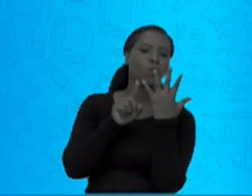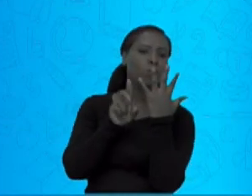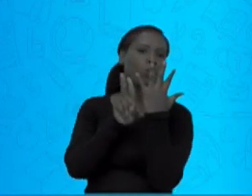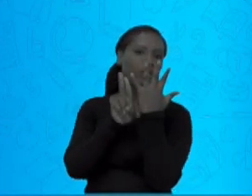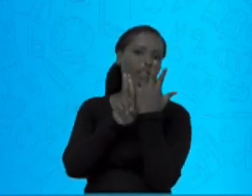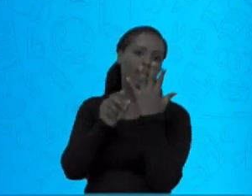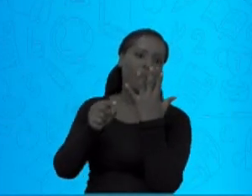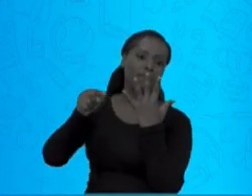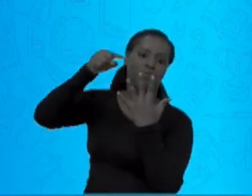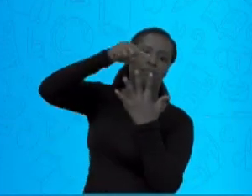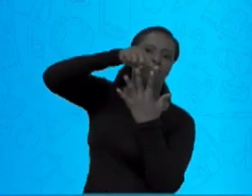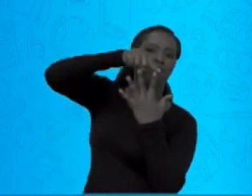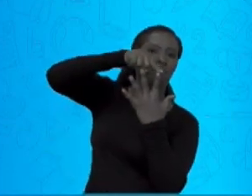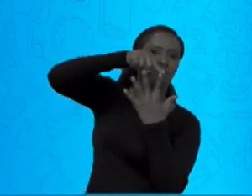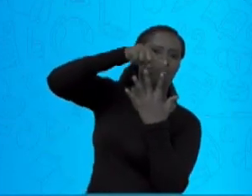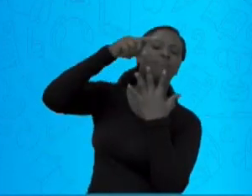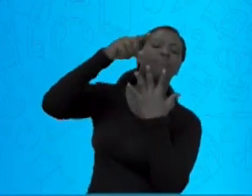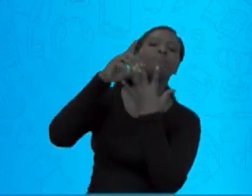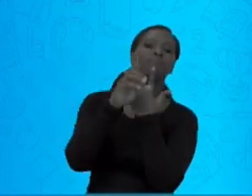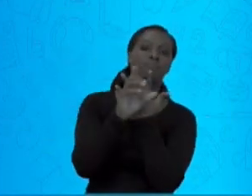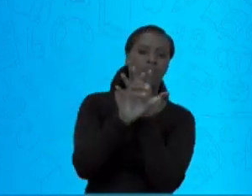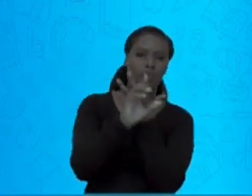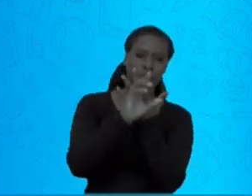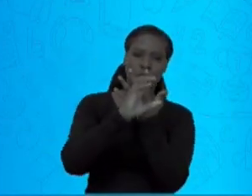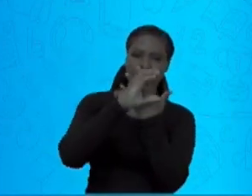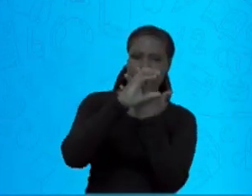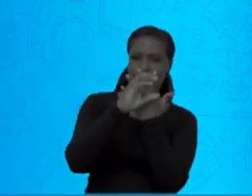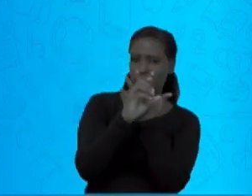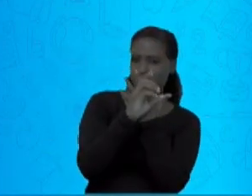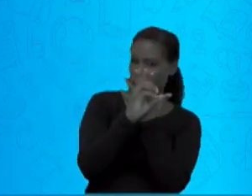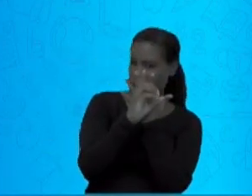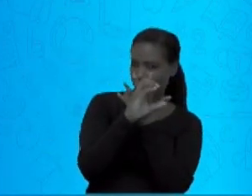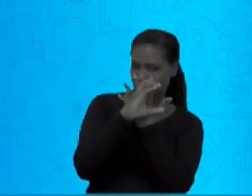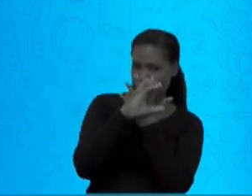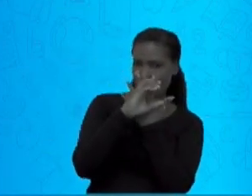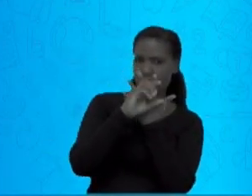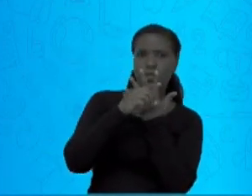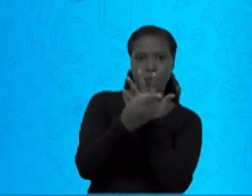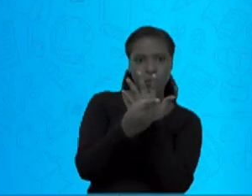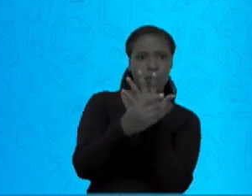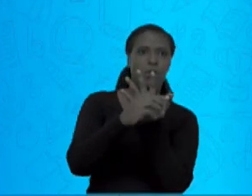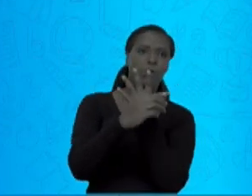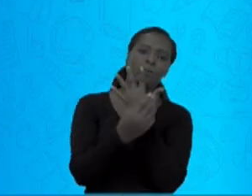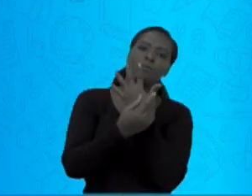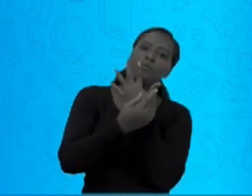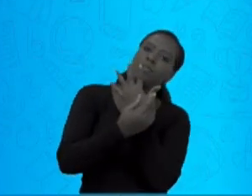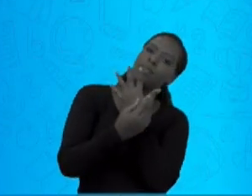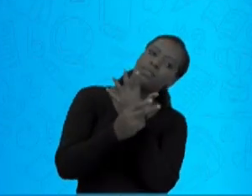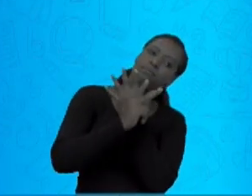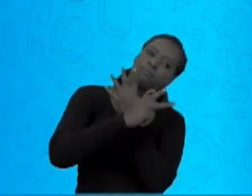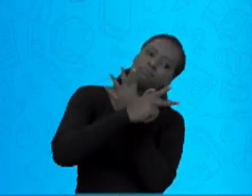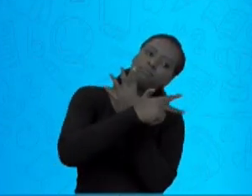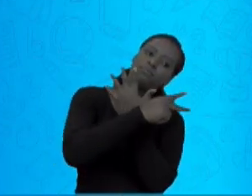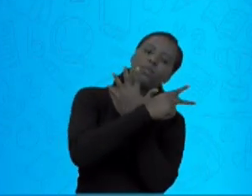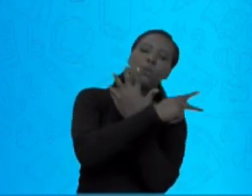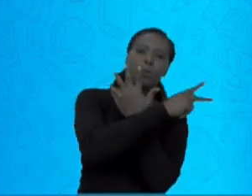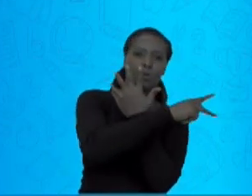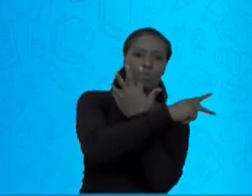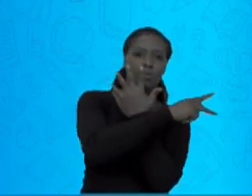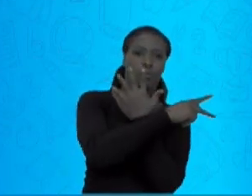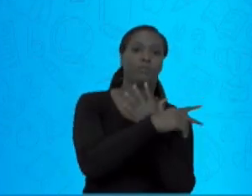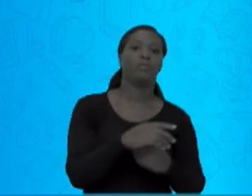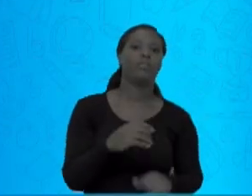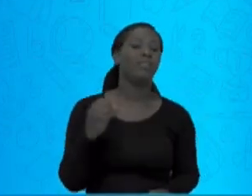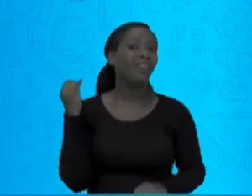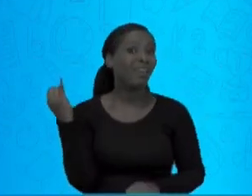10.000 unidades, uma dezena de milhar e assim por diante. É importante